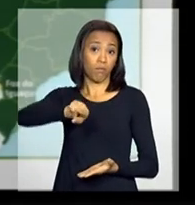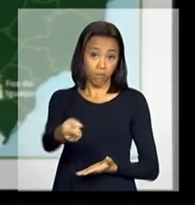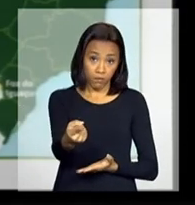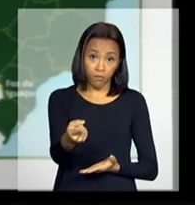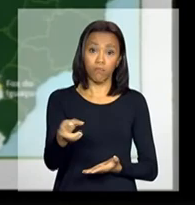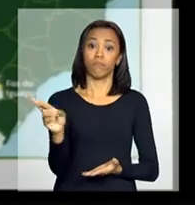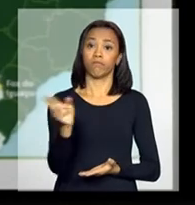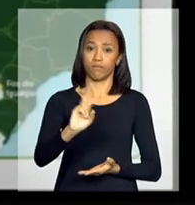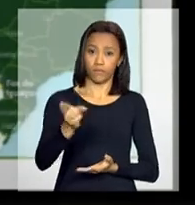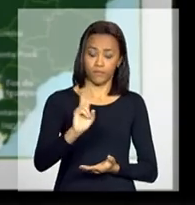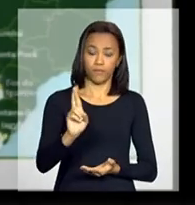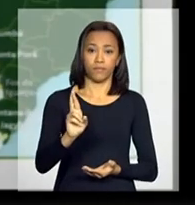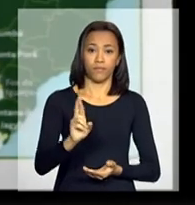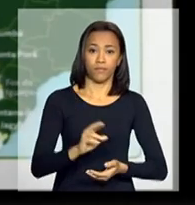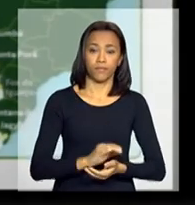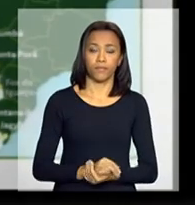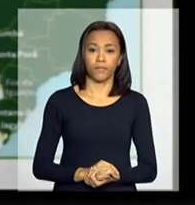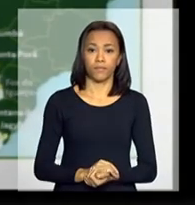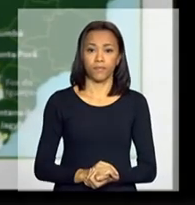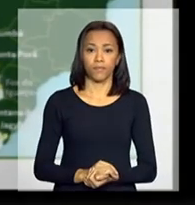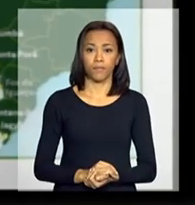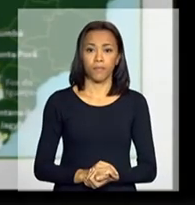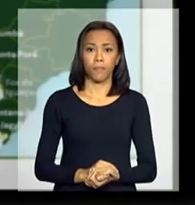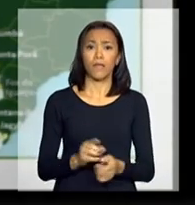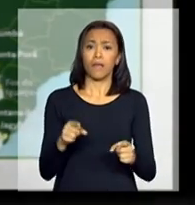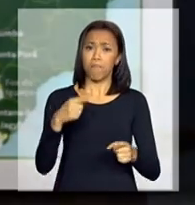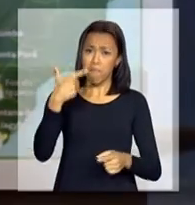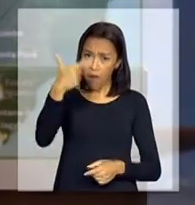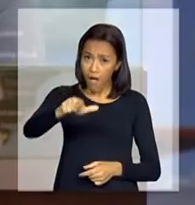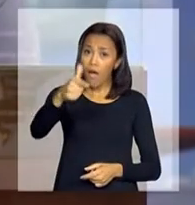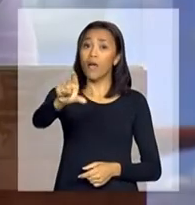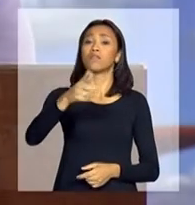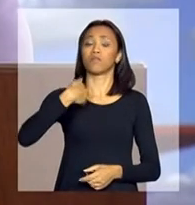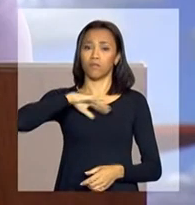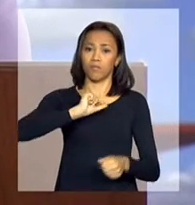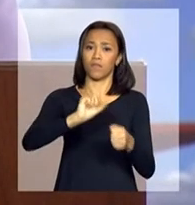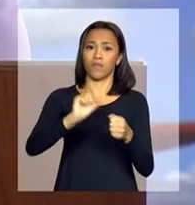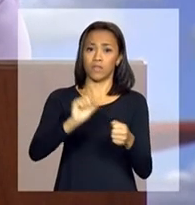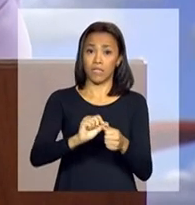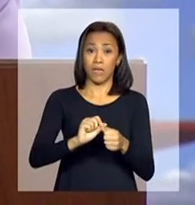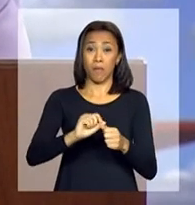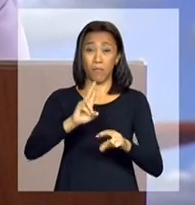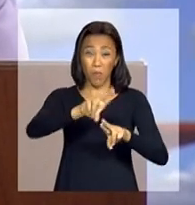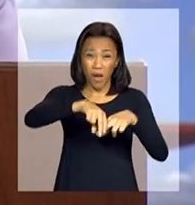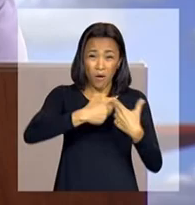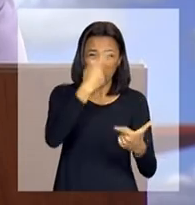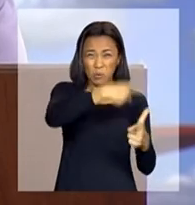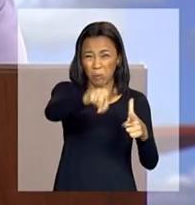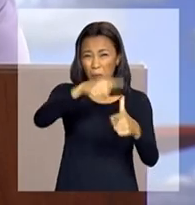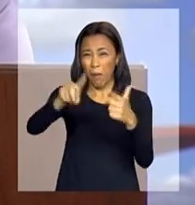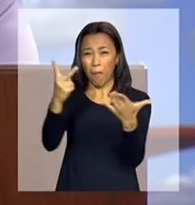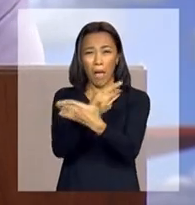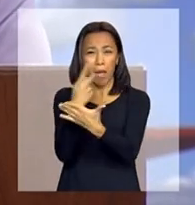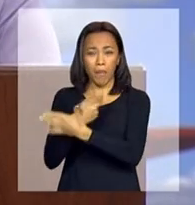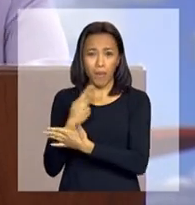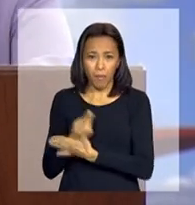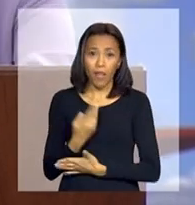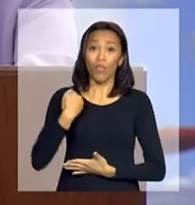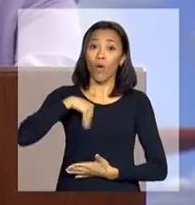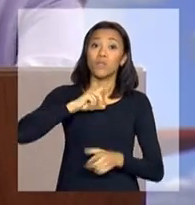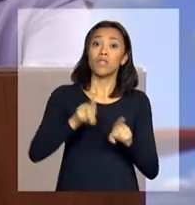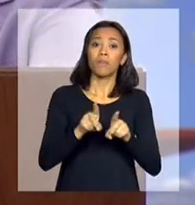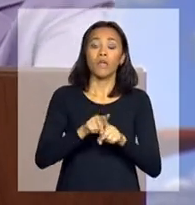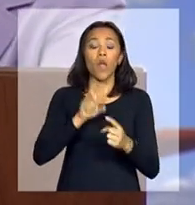reais e E além disso pela citou pela gravidade da situação estamos propondo